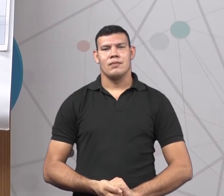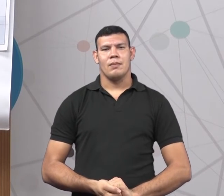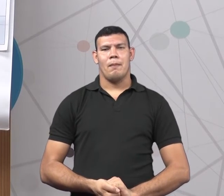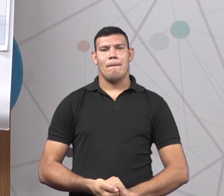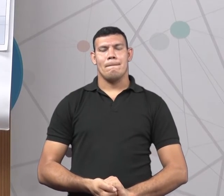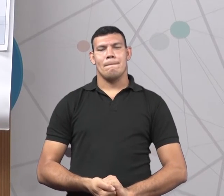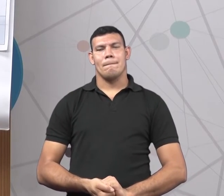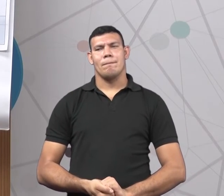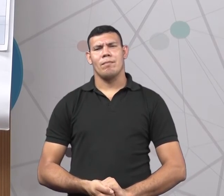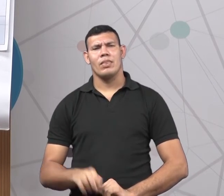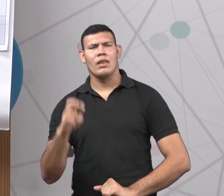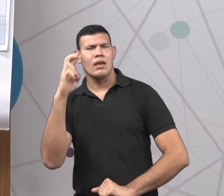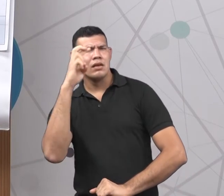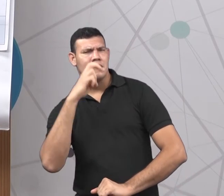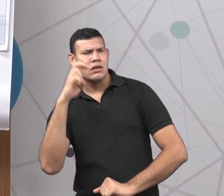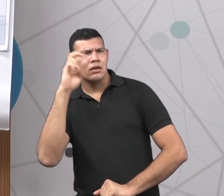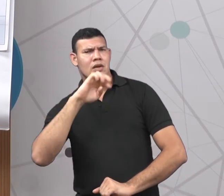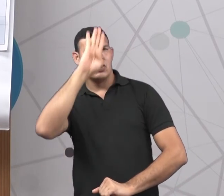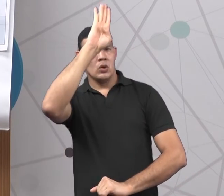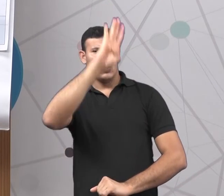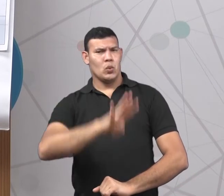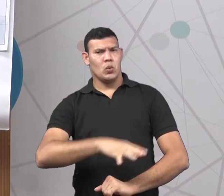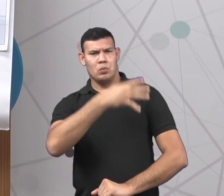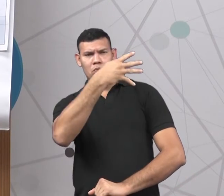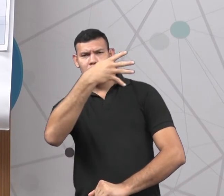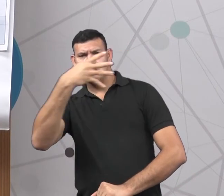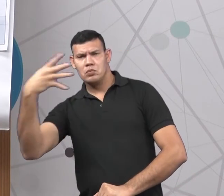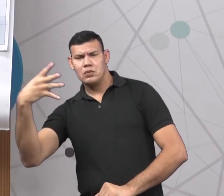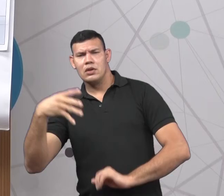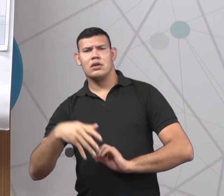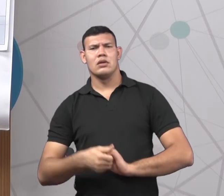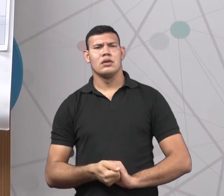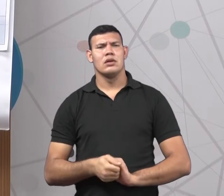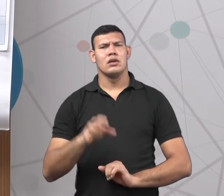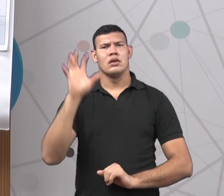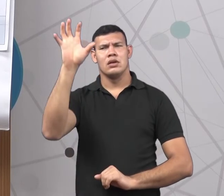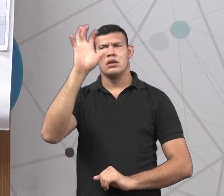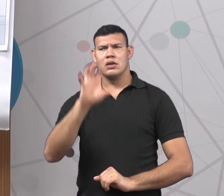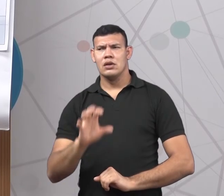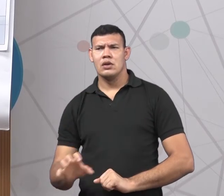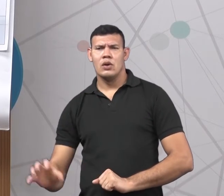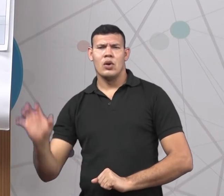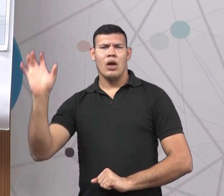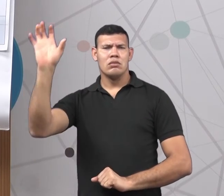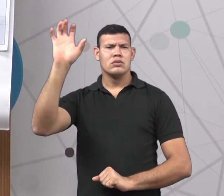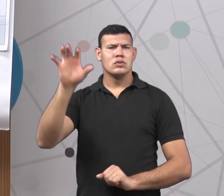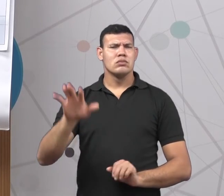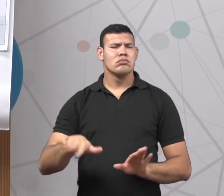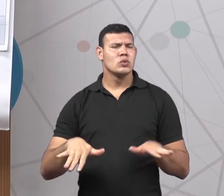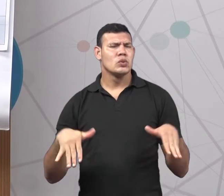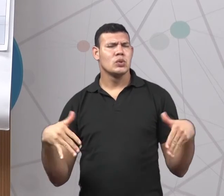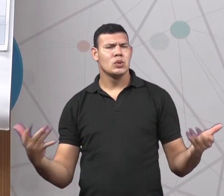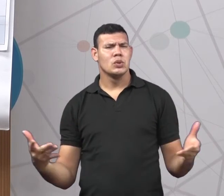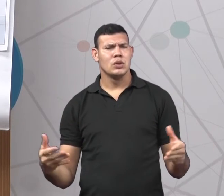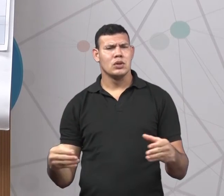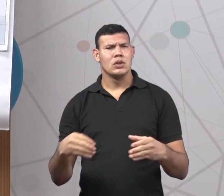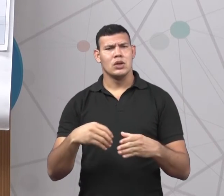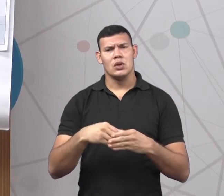vamos continuar observando a nossa tabela? Qual foi a região que teve o maior fluxo de